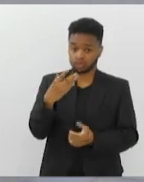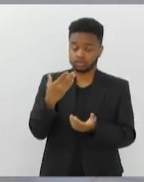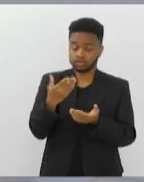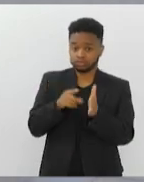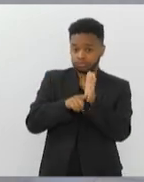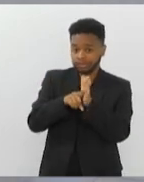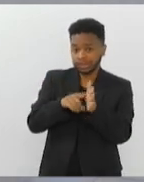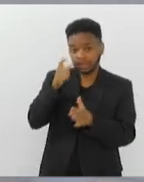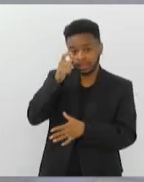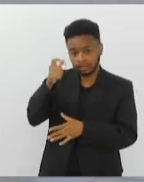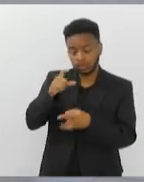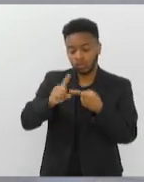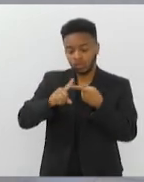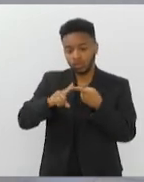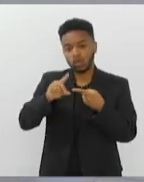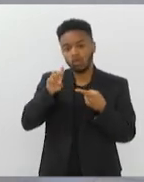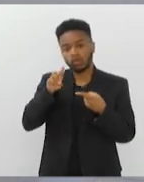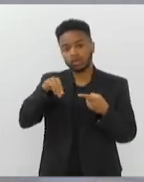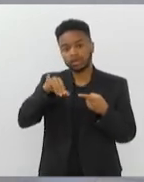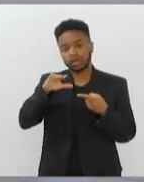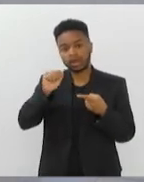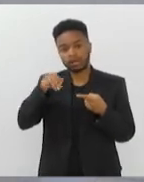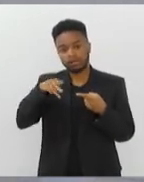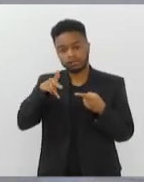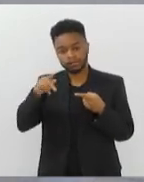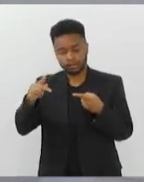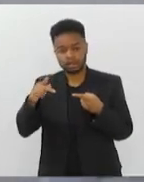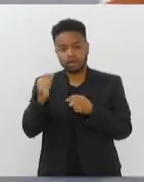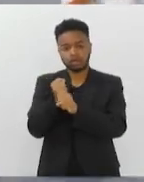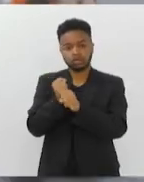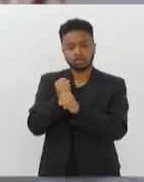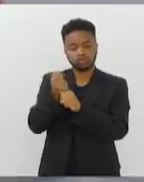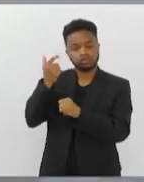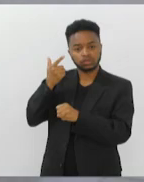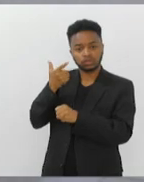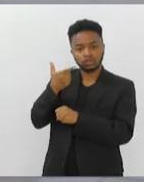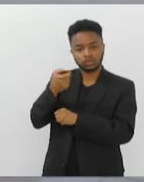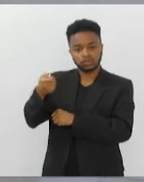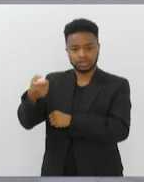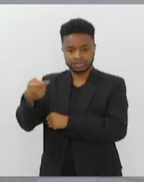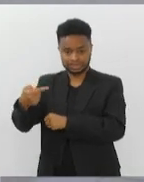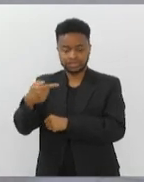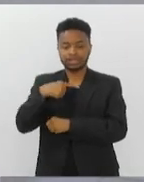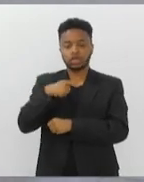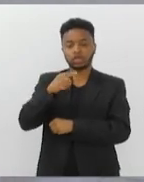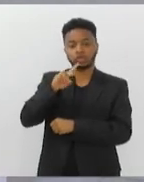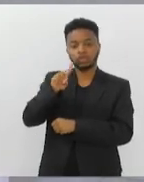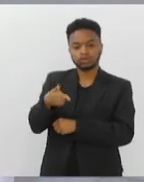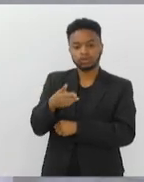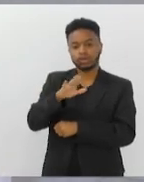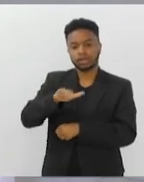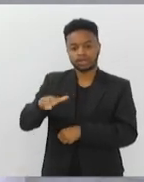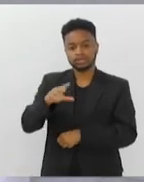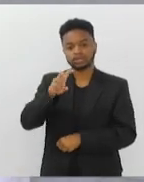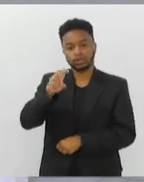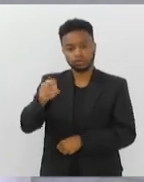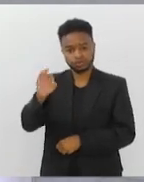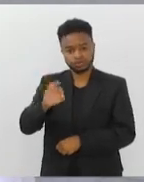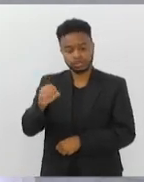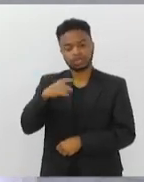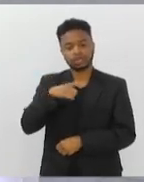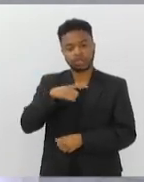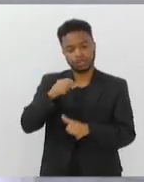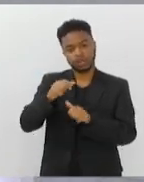interessantes. Um foi da Unicamp, em 2007, com 2 mil crianças, cerca de 50% delas tinham colesterol alterado. Um